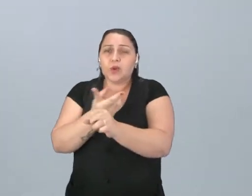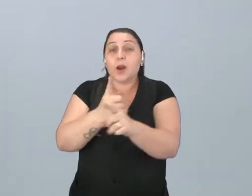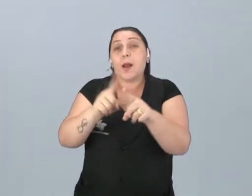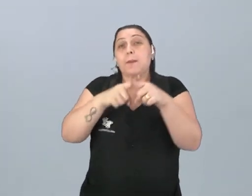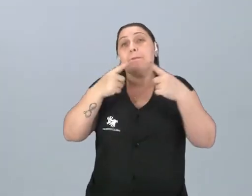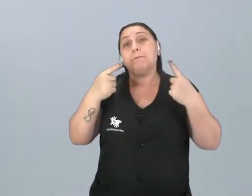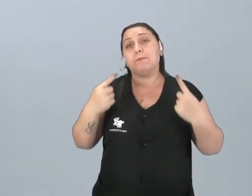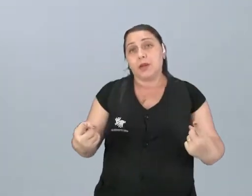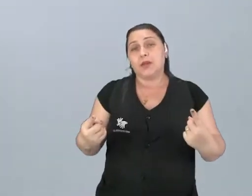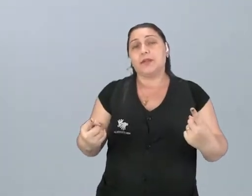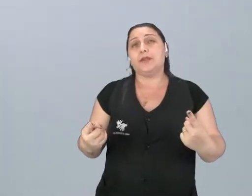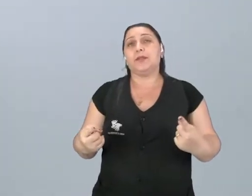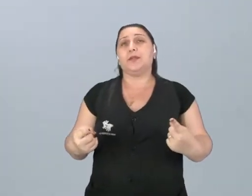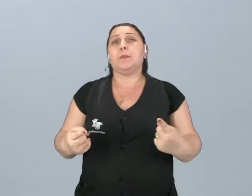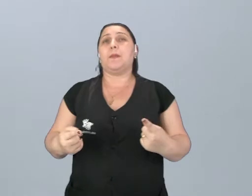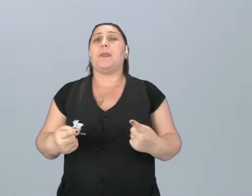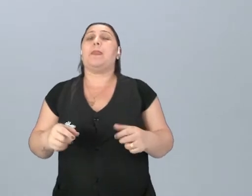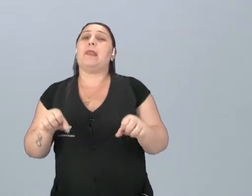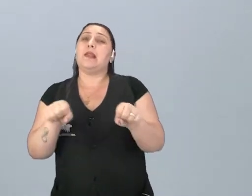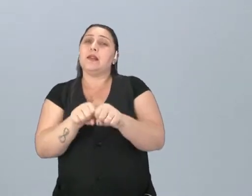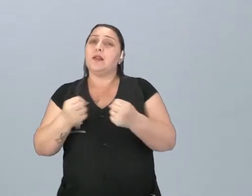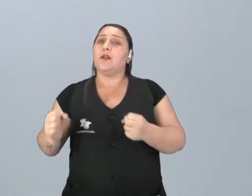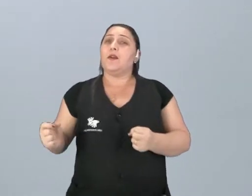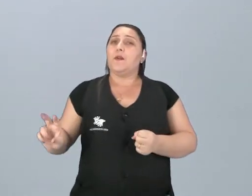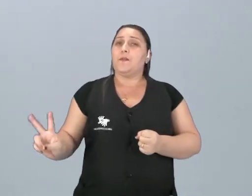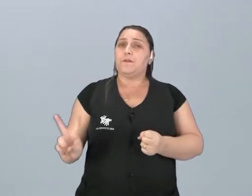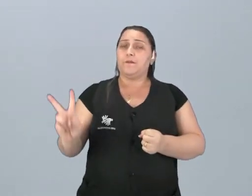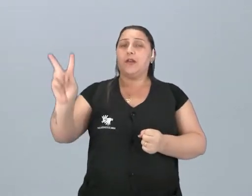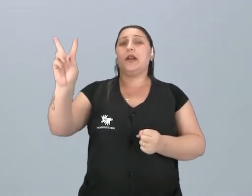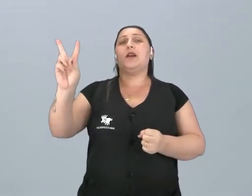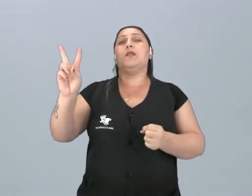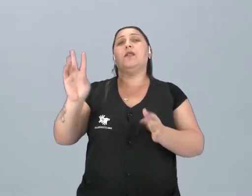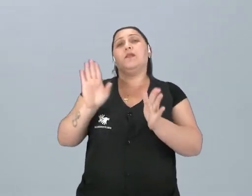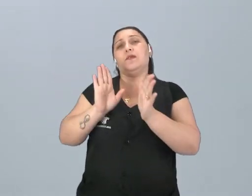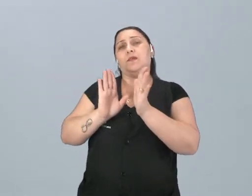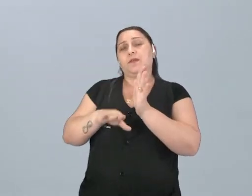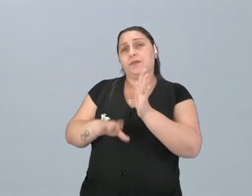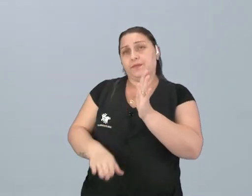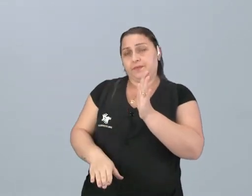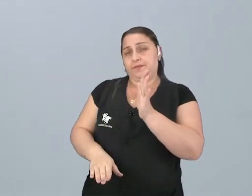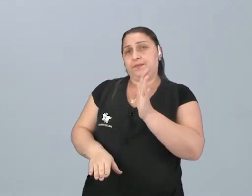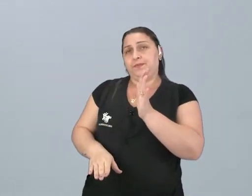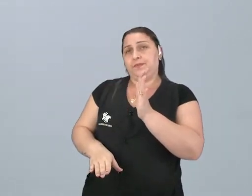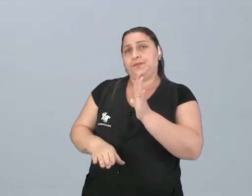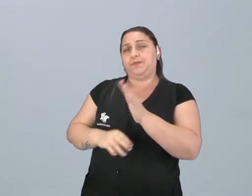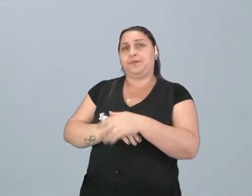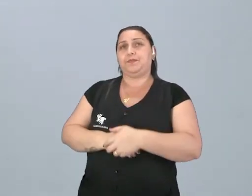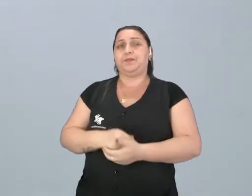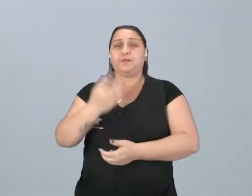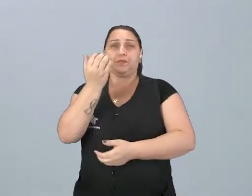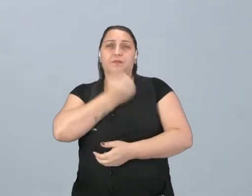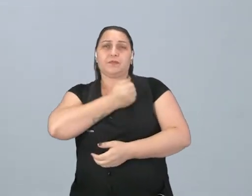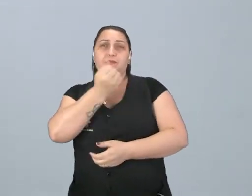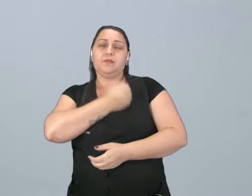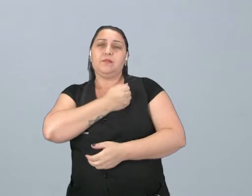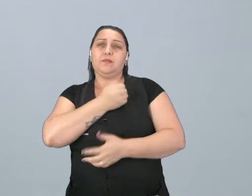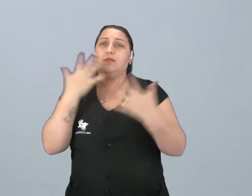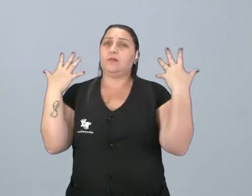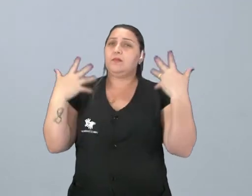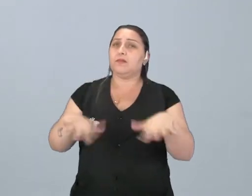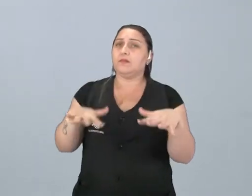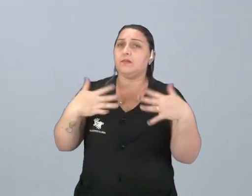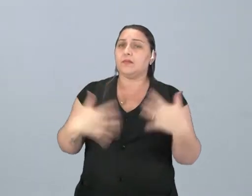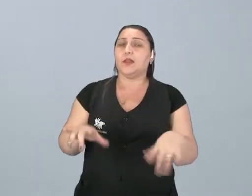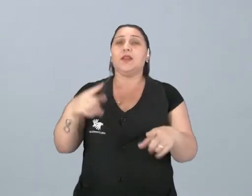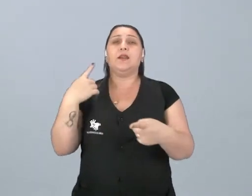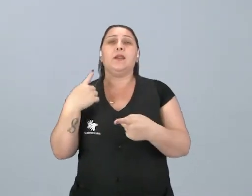Porém, essa quebra, esse valor que vai se caindo, ele se caiu em números absurdos, o que faz com